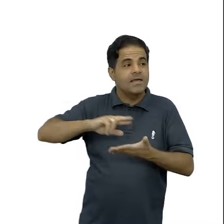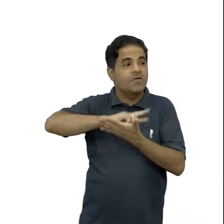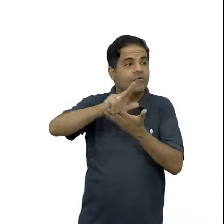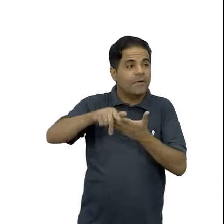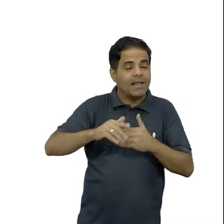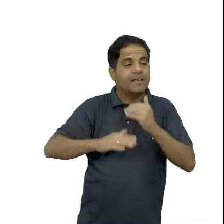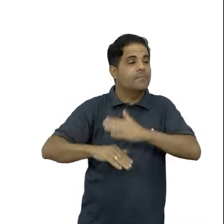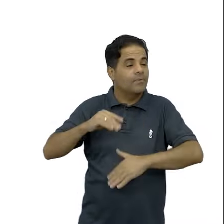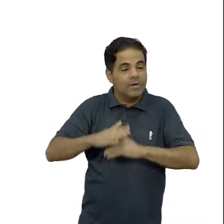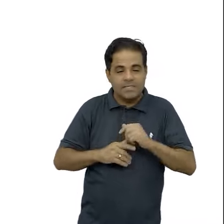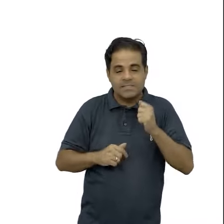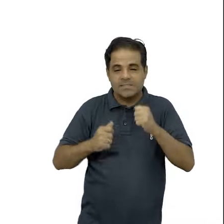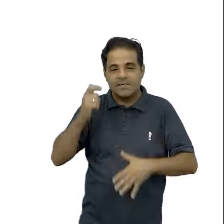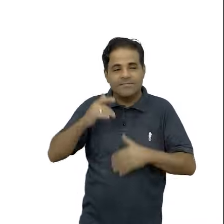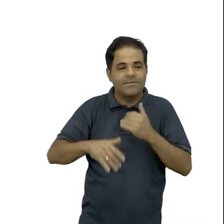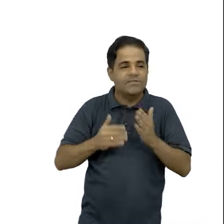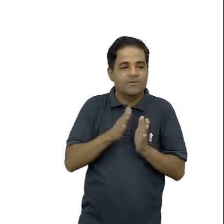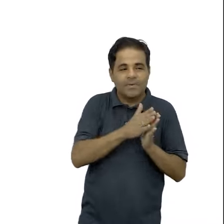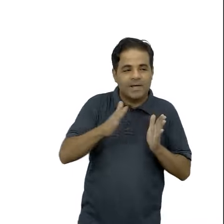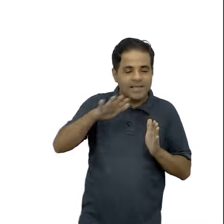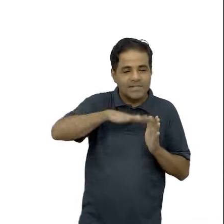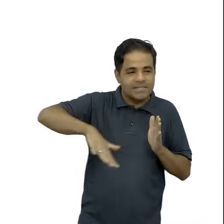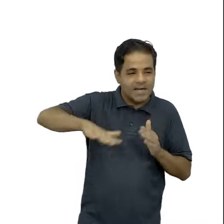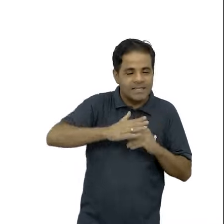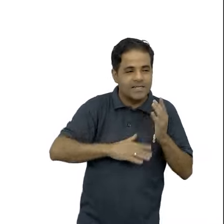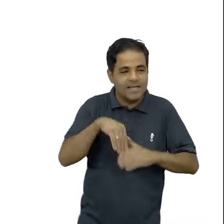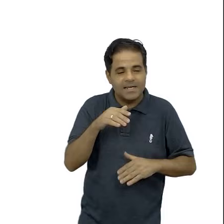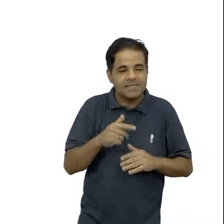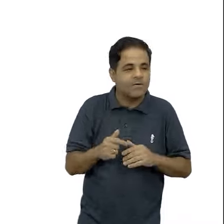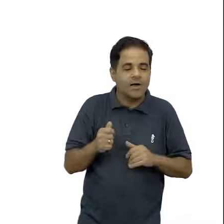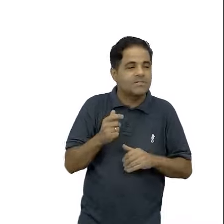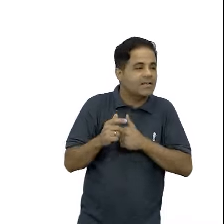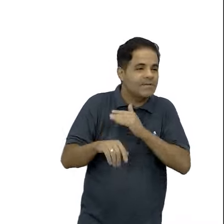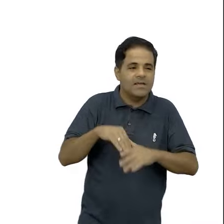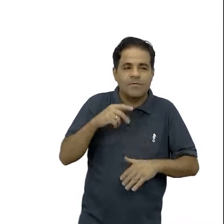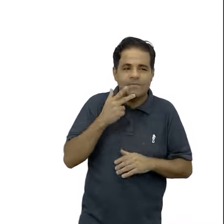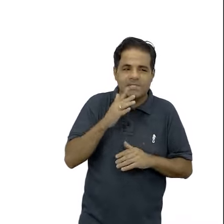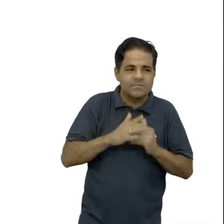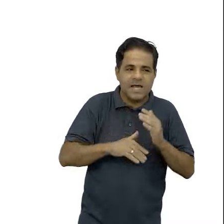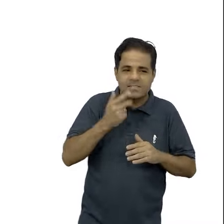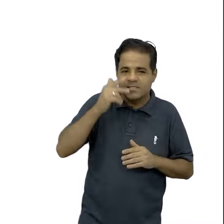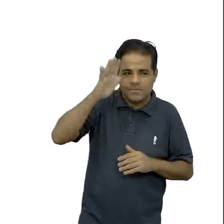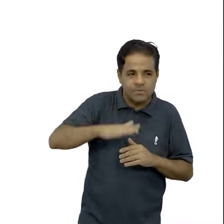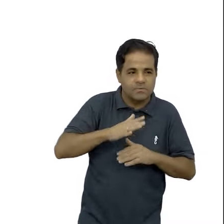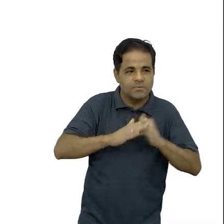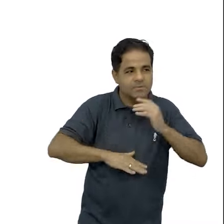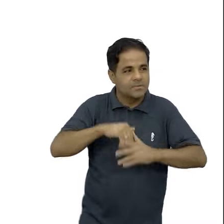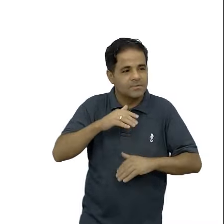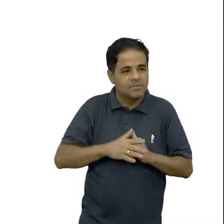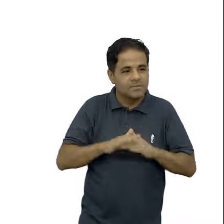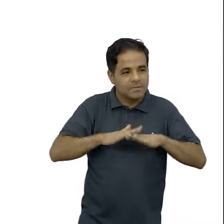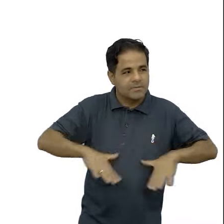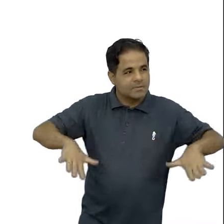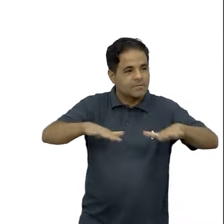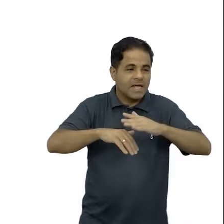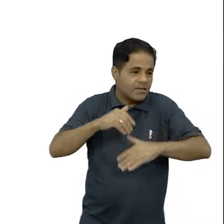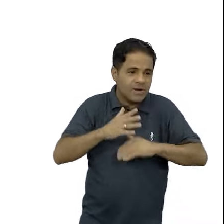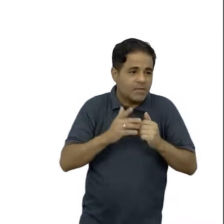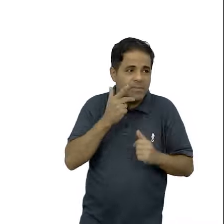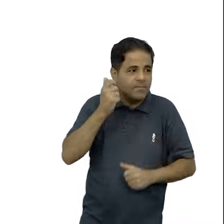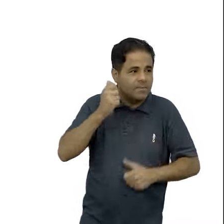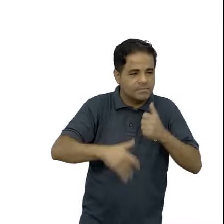do sistema de numeração decimal. Por exemplo, compreender que todos os números são formados por